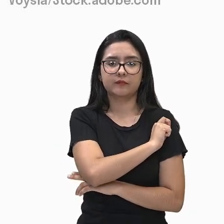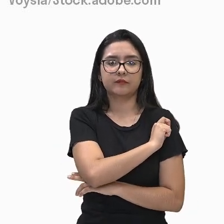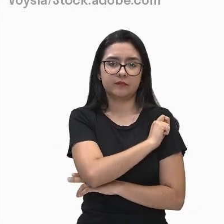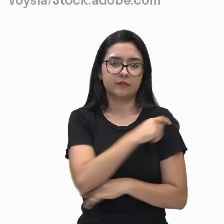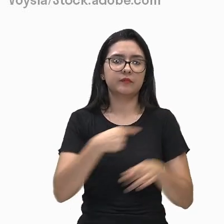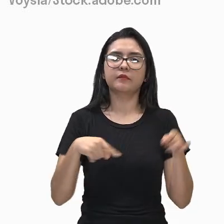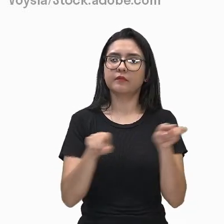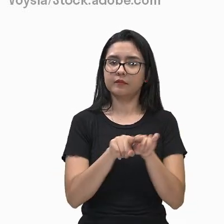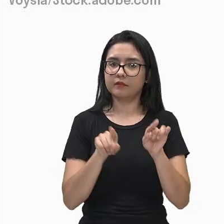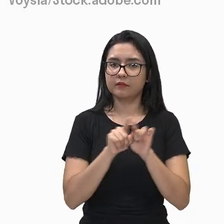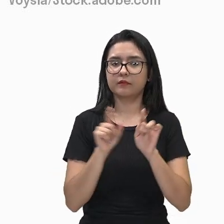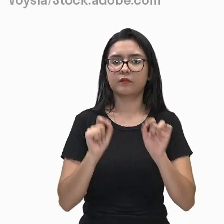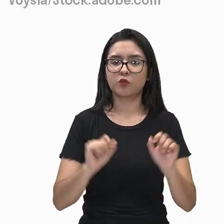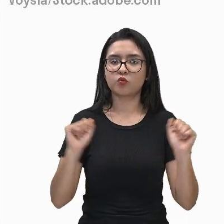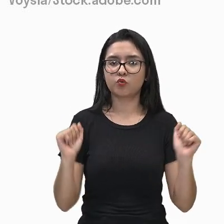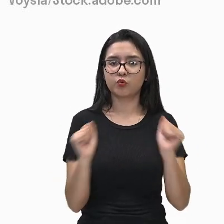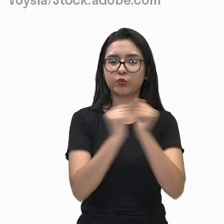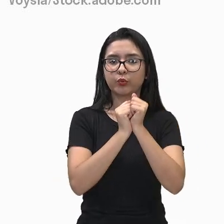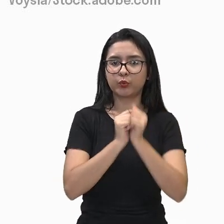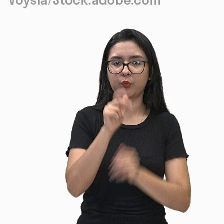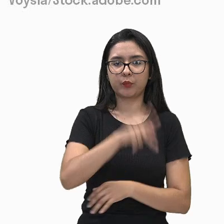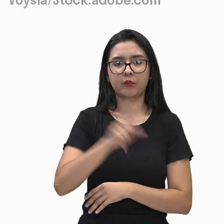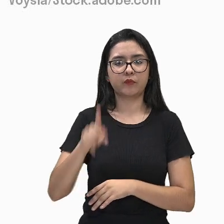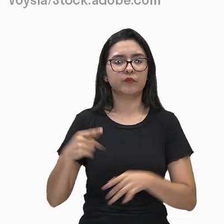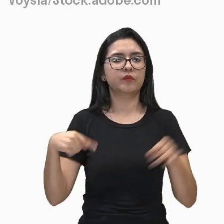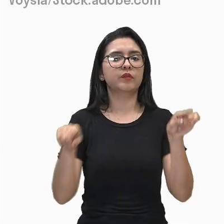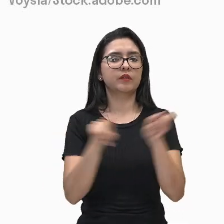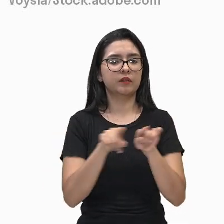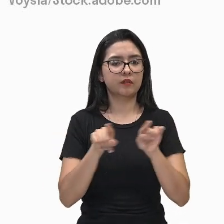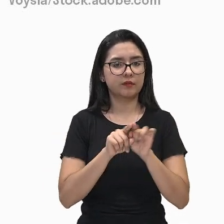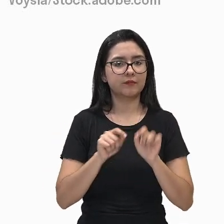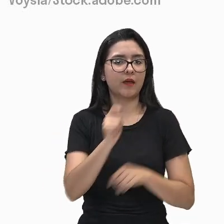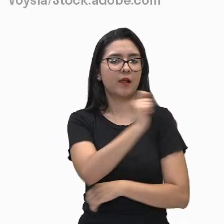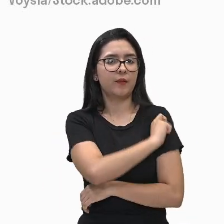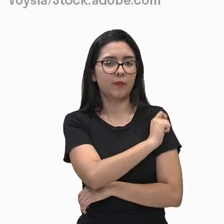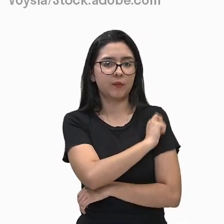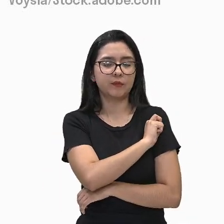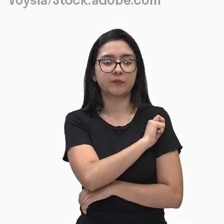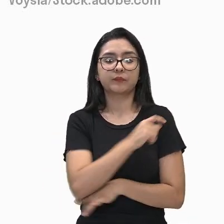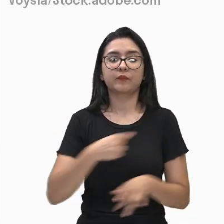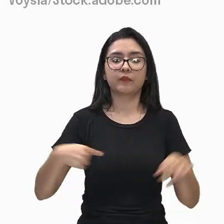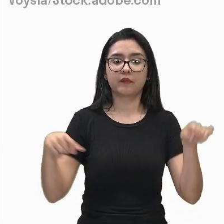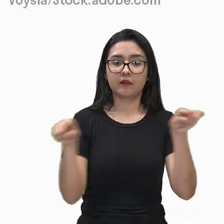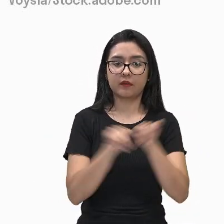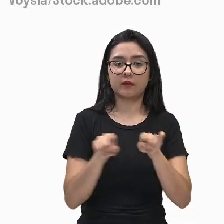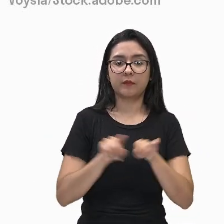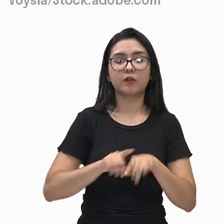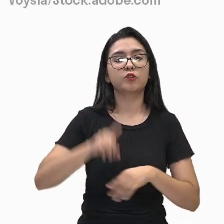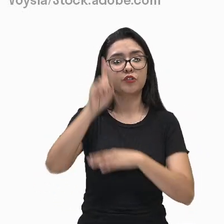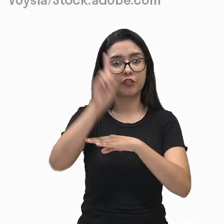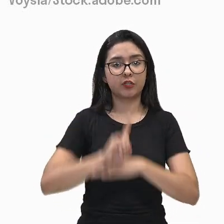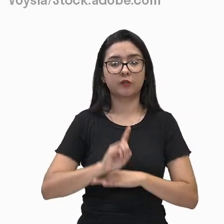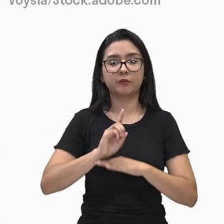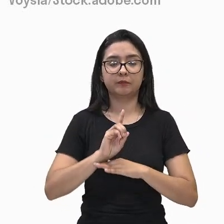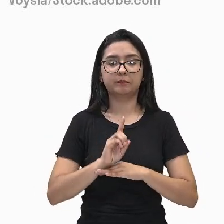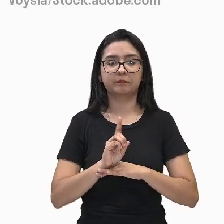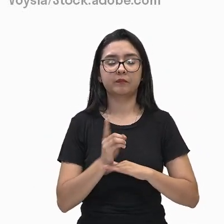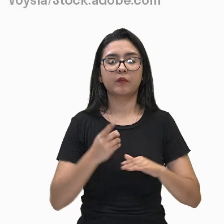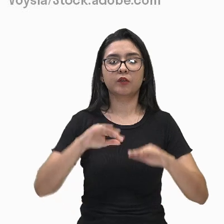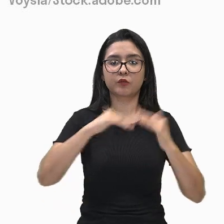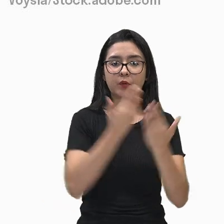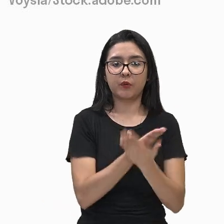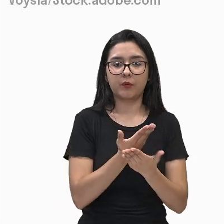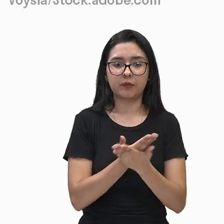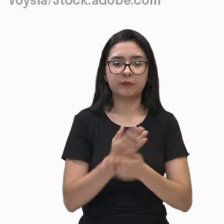aí juntamente com o professor, que são os estudiantes. Temos o diretor escolar,